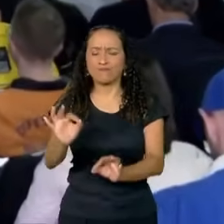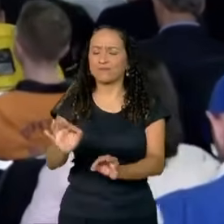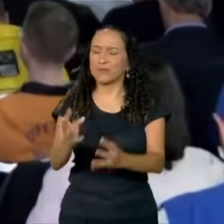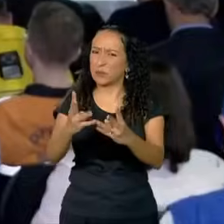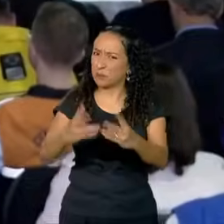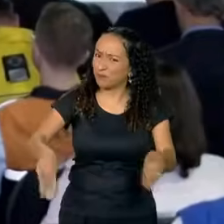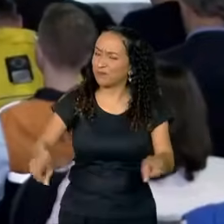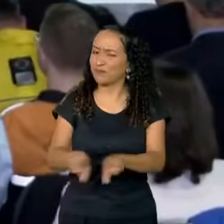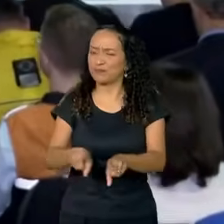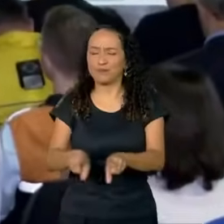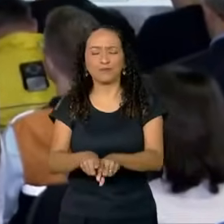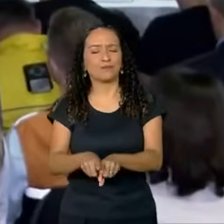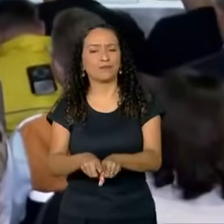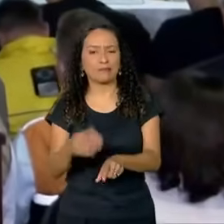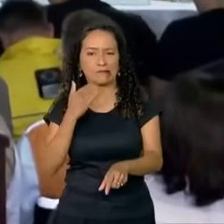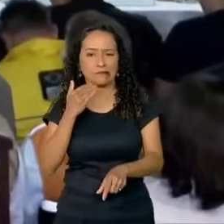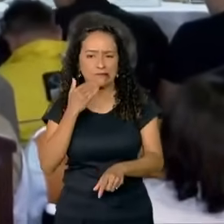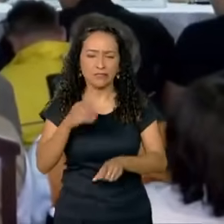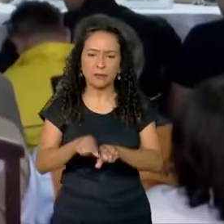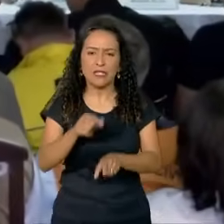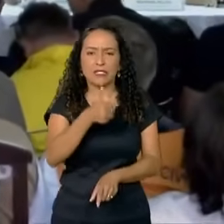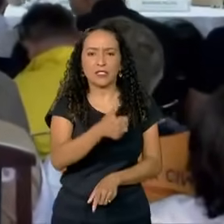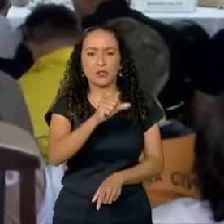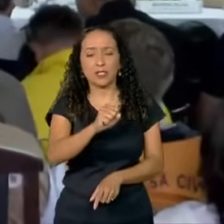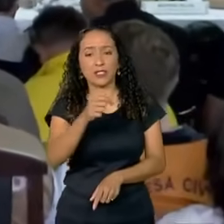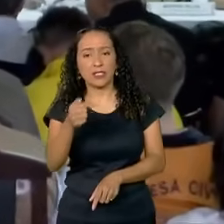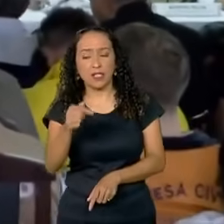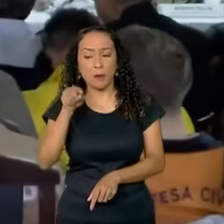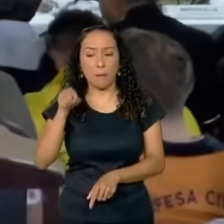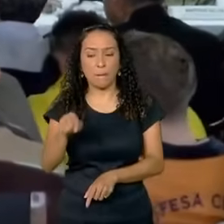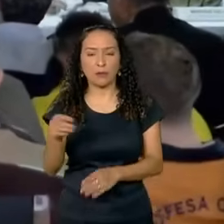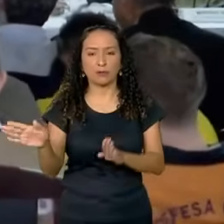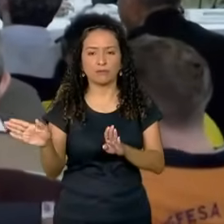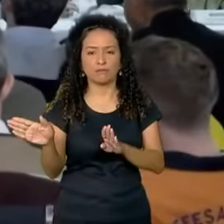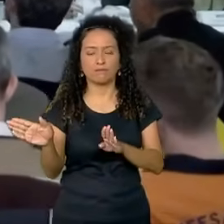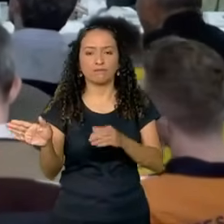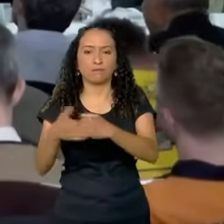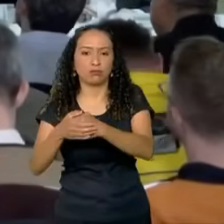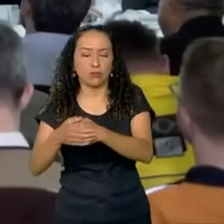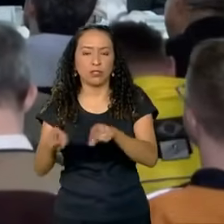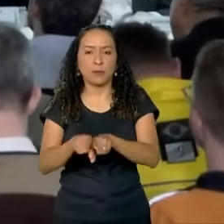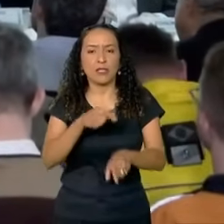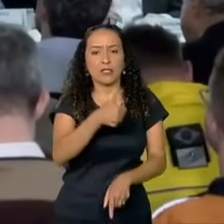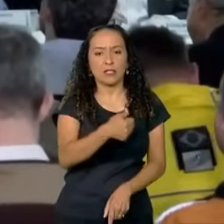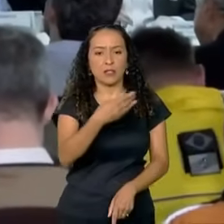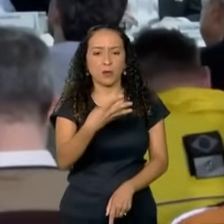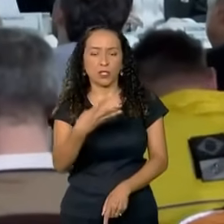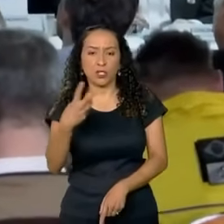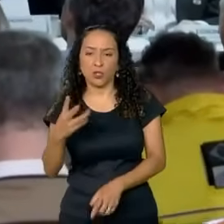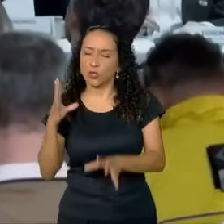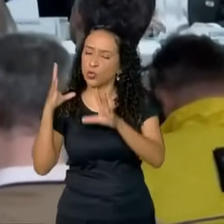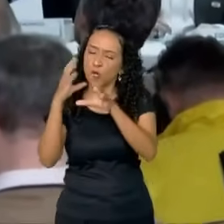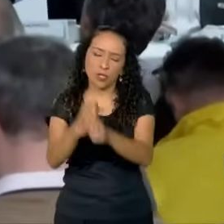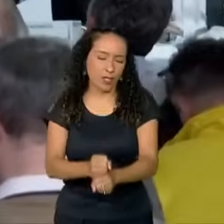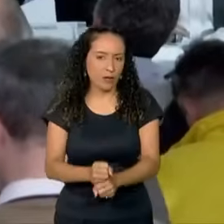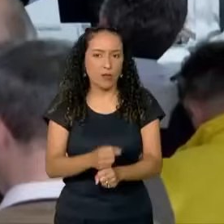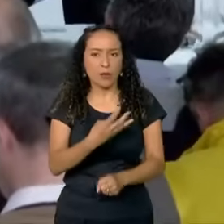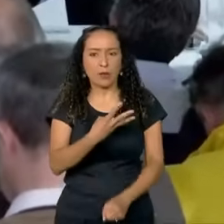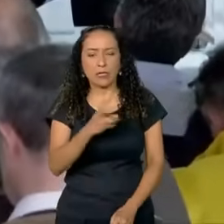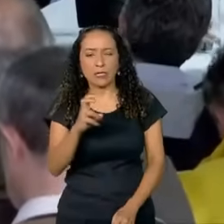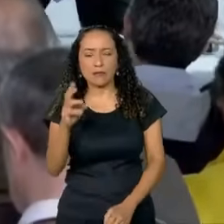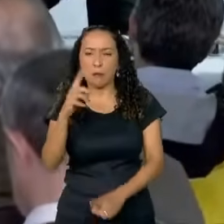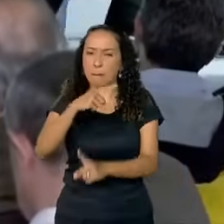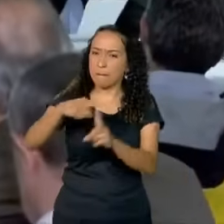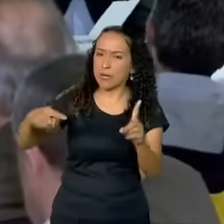eu disse a vocês, tem 187 pontos de bloqueio, 142 totais, 45